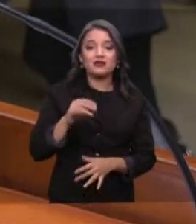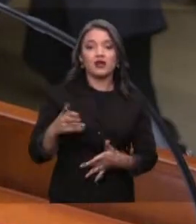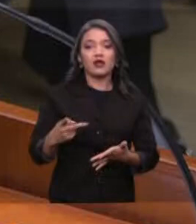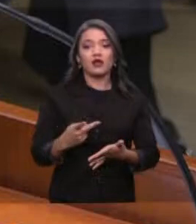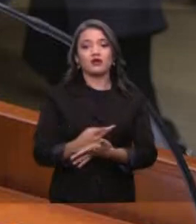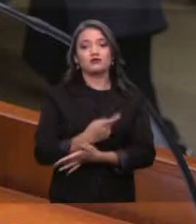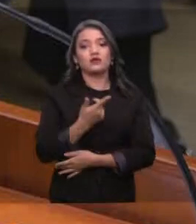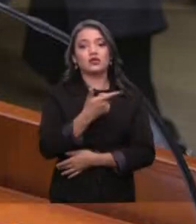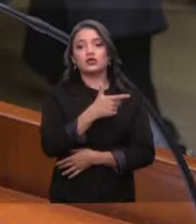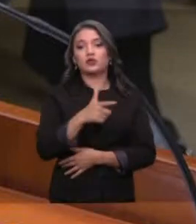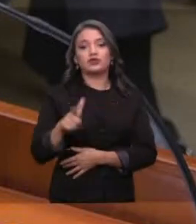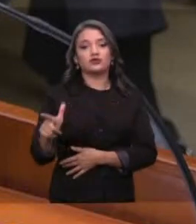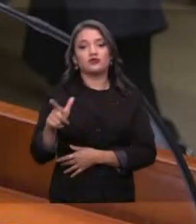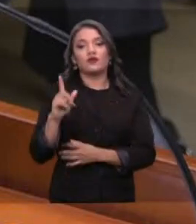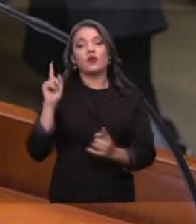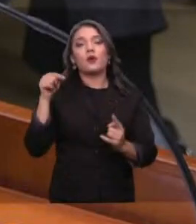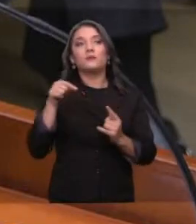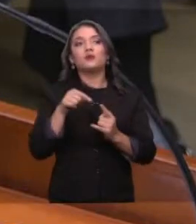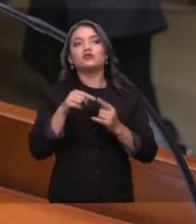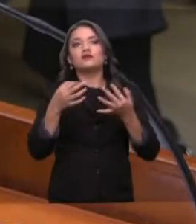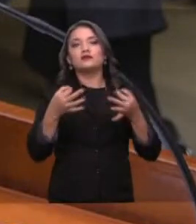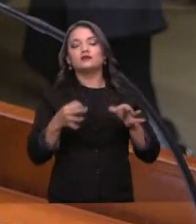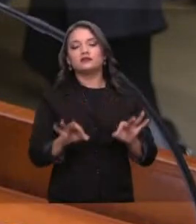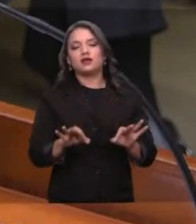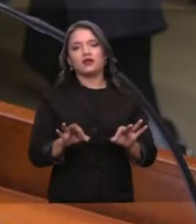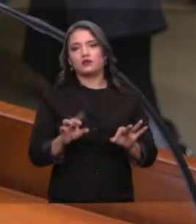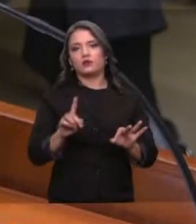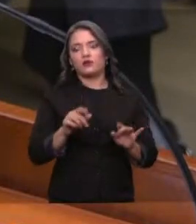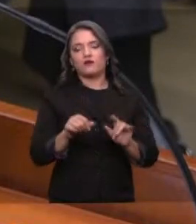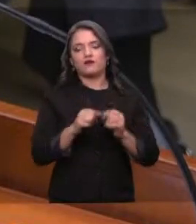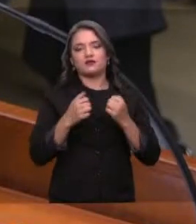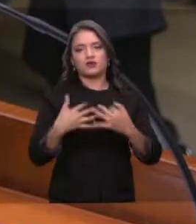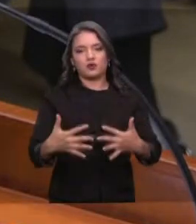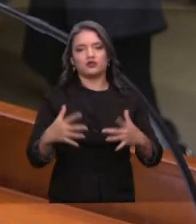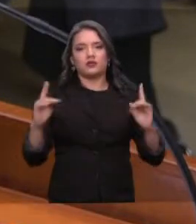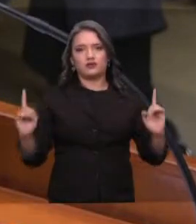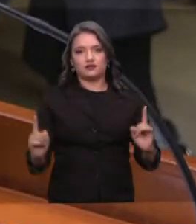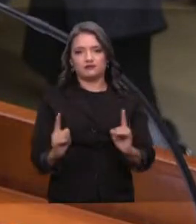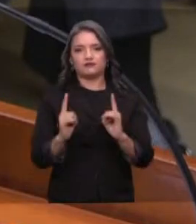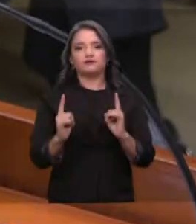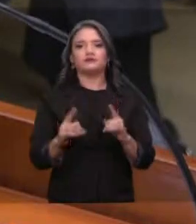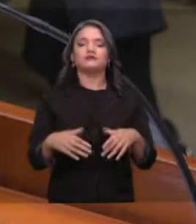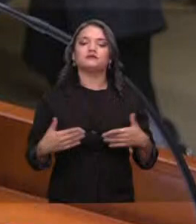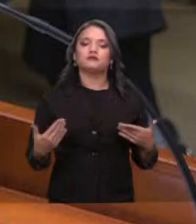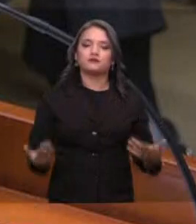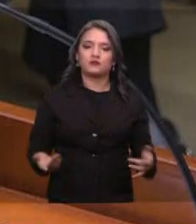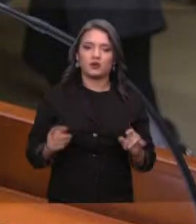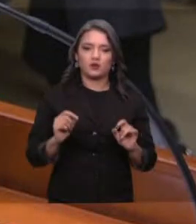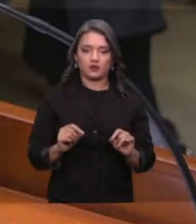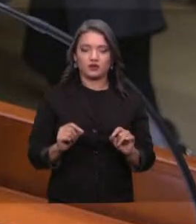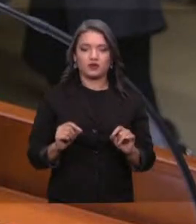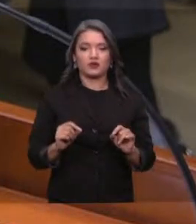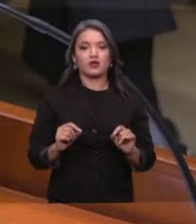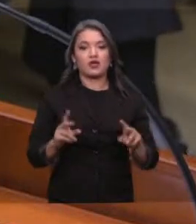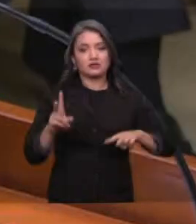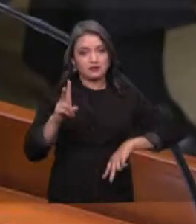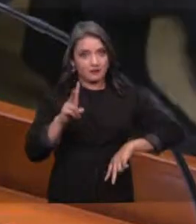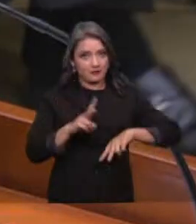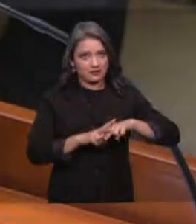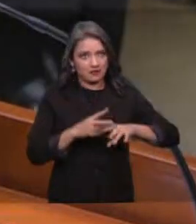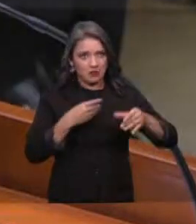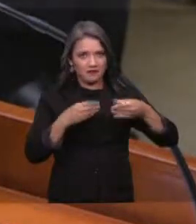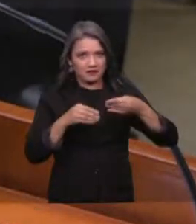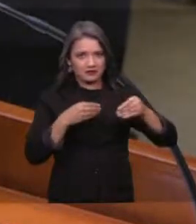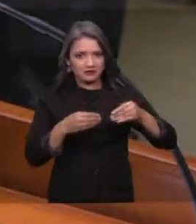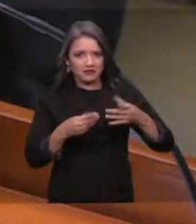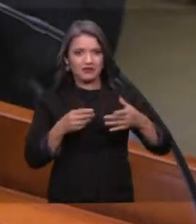de inexistência de motivação idônea para não realização da audiência de custódia. Então, o relaxamento da prisão em face da